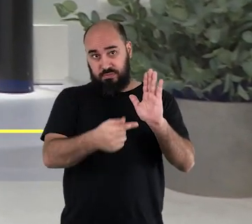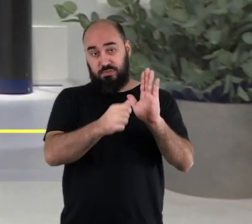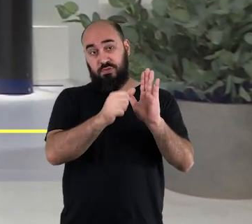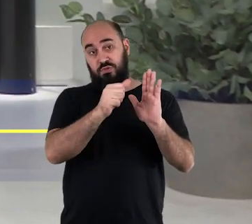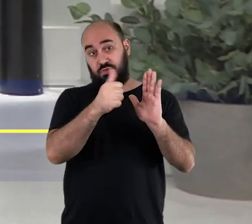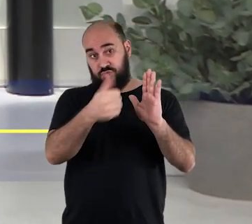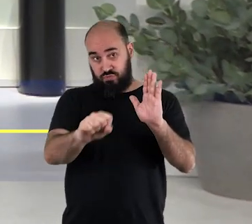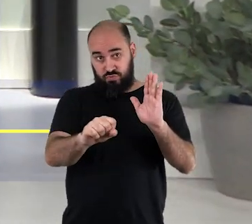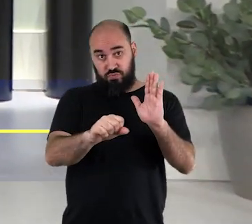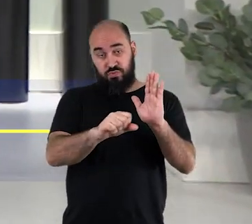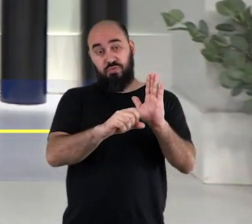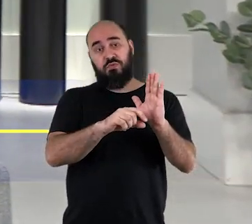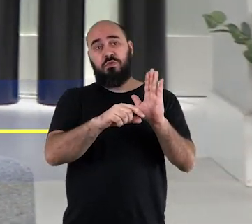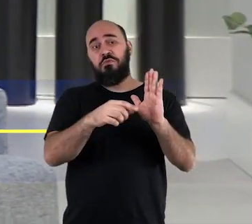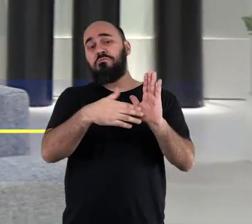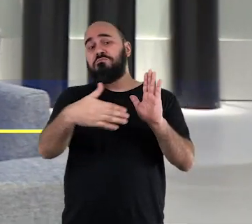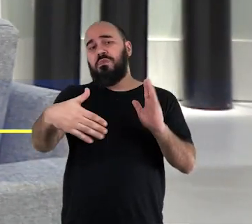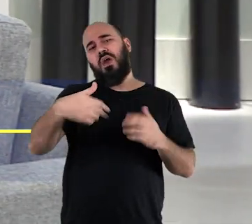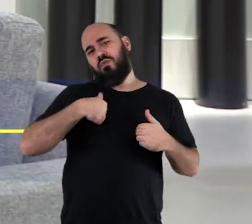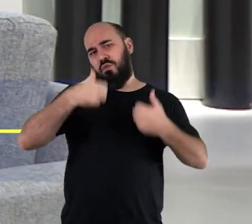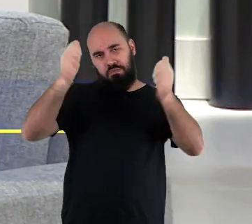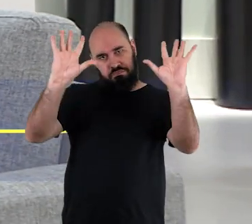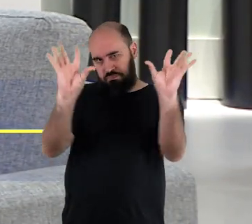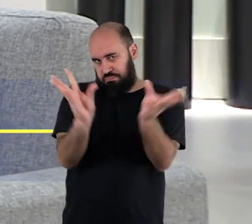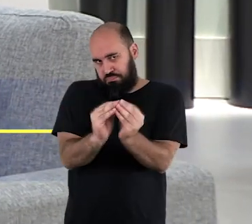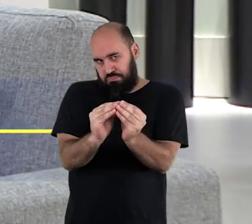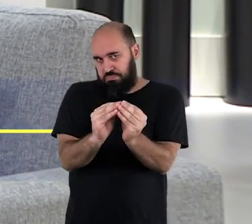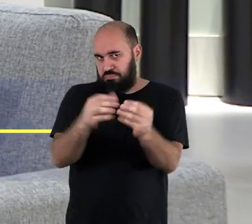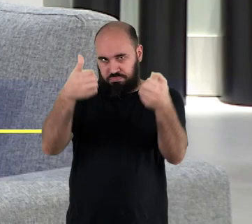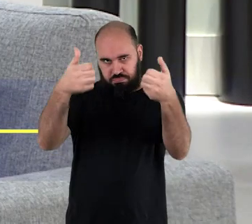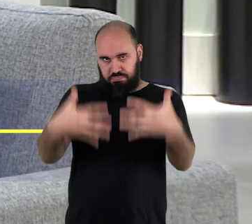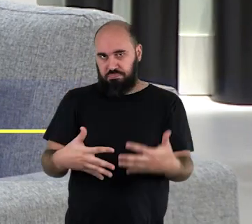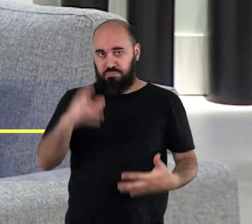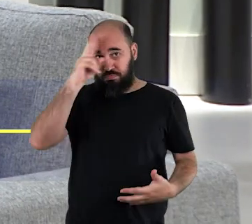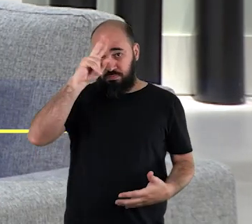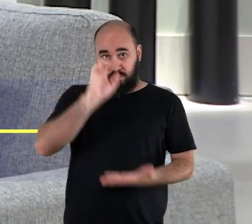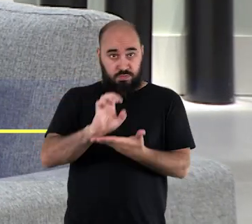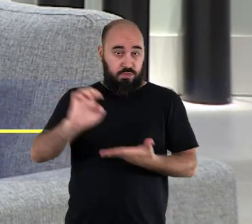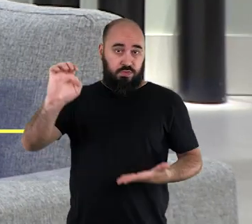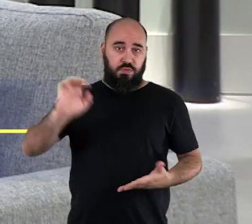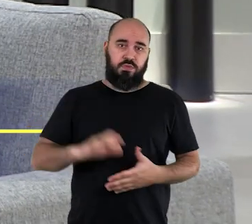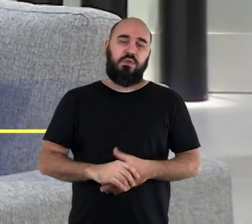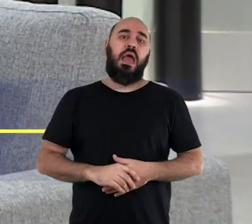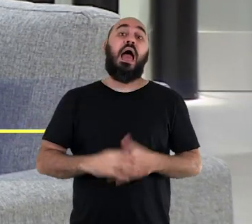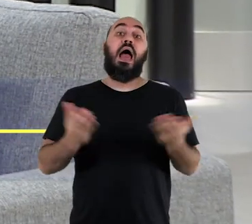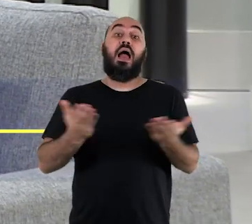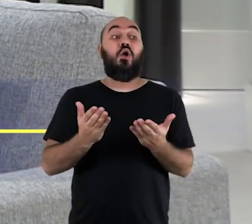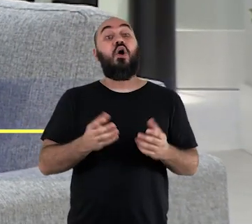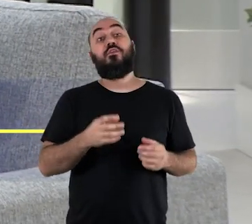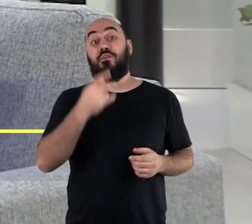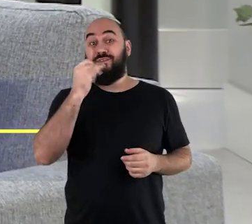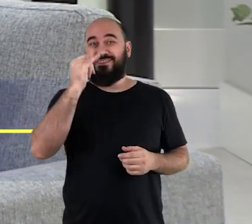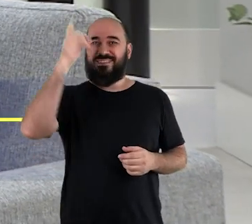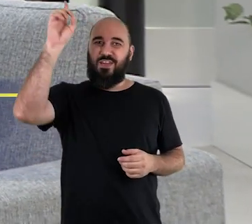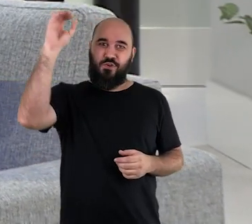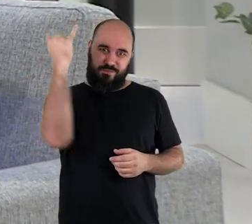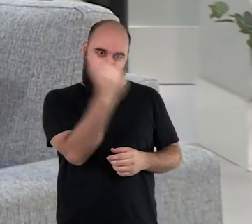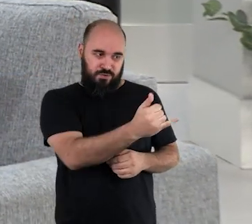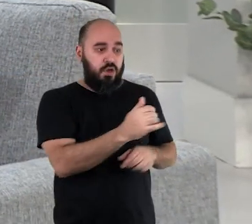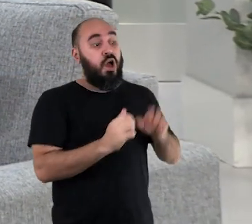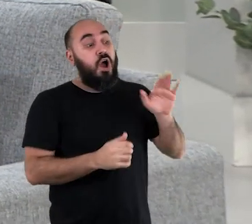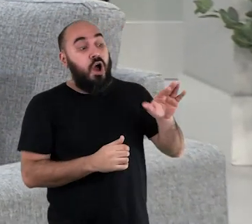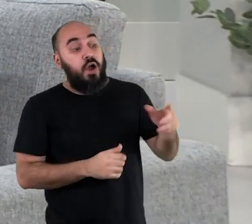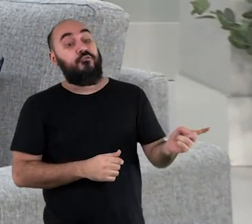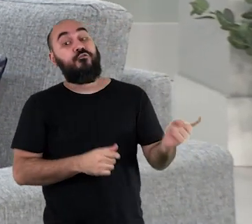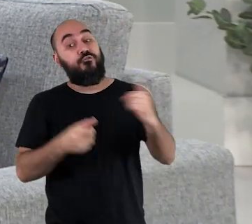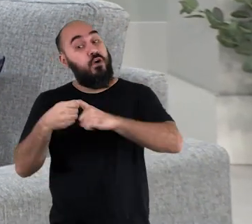Deus chamou Elias e disse assim: agora volte a Acabe e diga para ele que eu farei a chuva voltar sobre a terra.